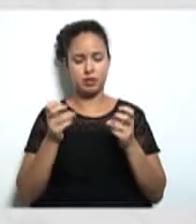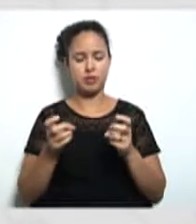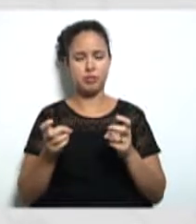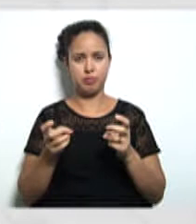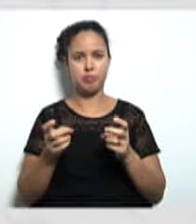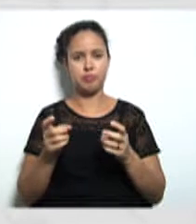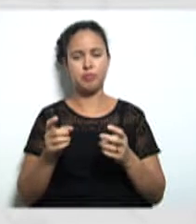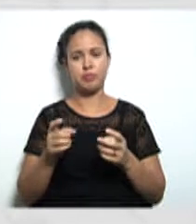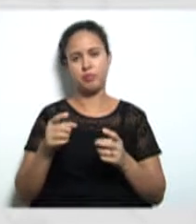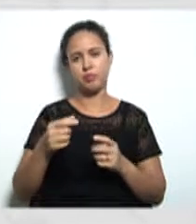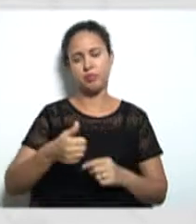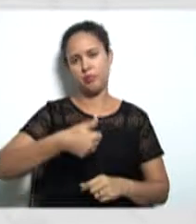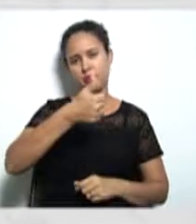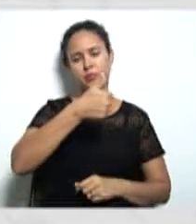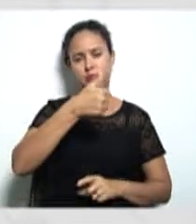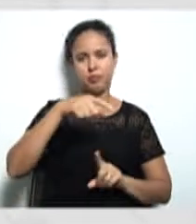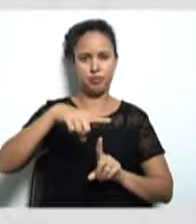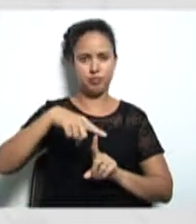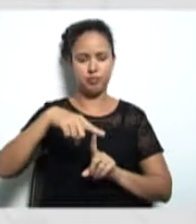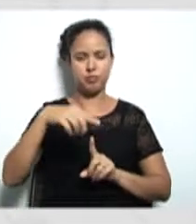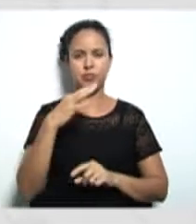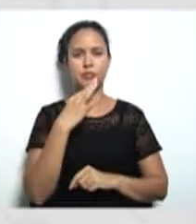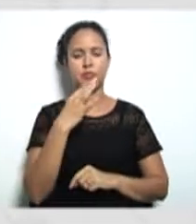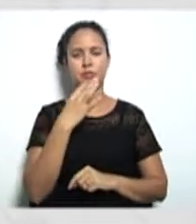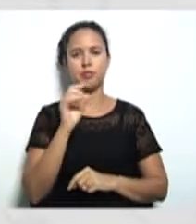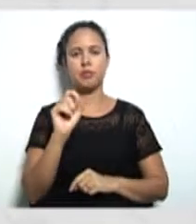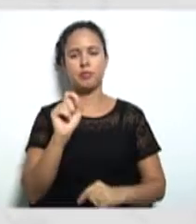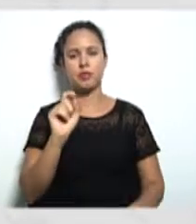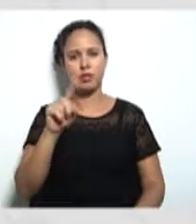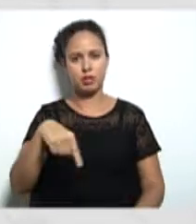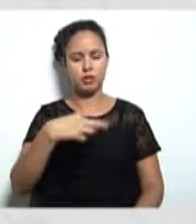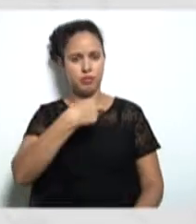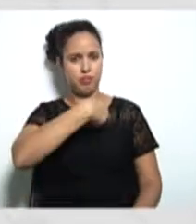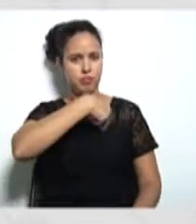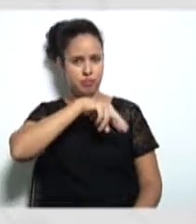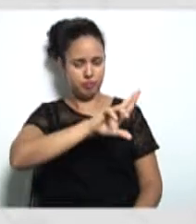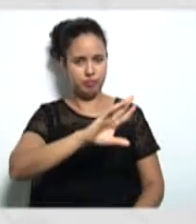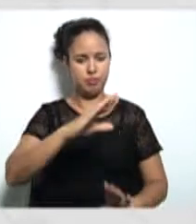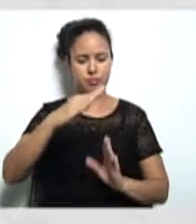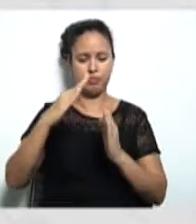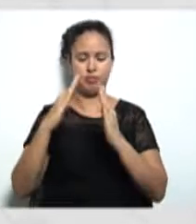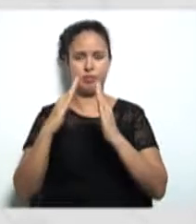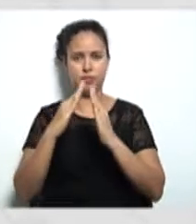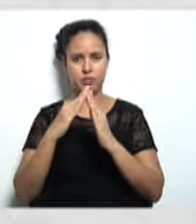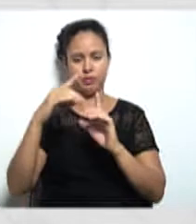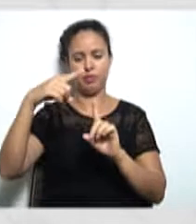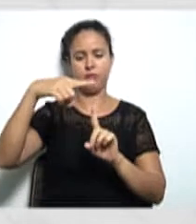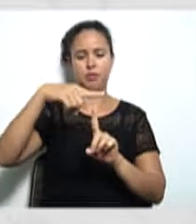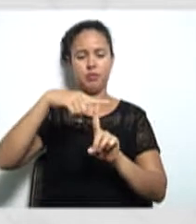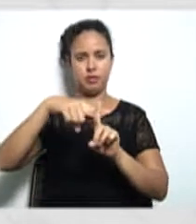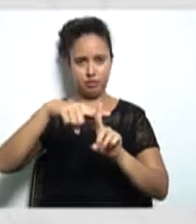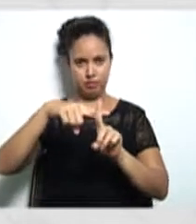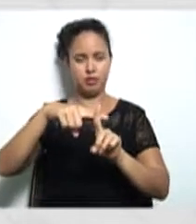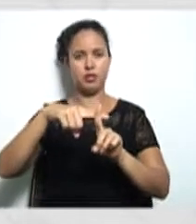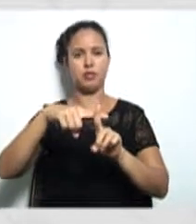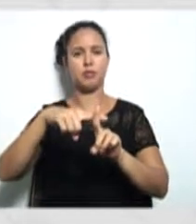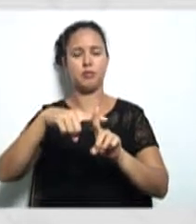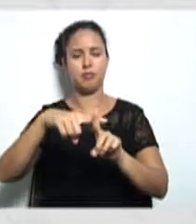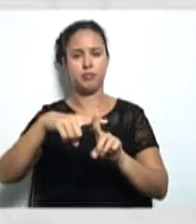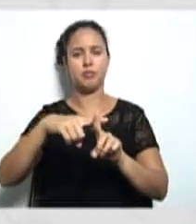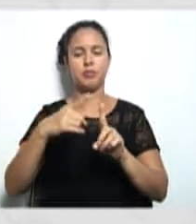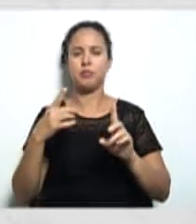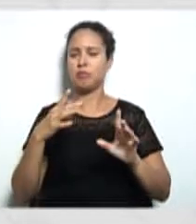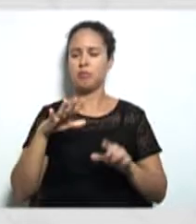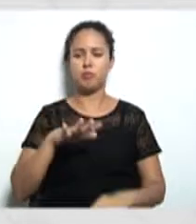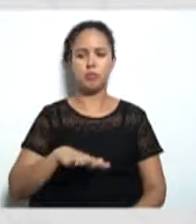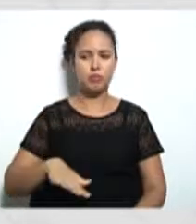primeiro tipo de conhecimento, a questão das igrejas, que geralmente a gente, de uma forma